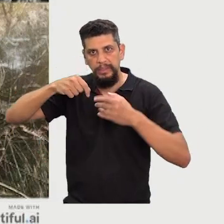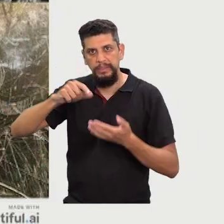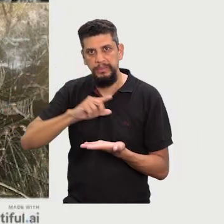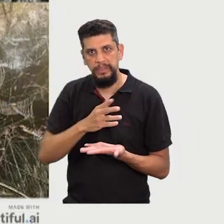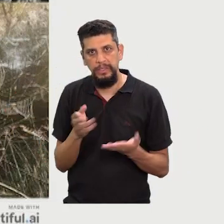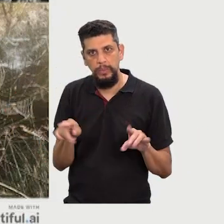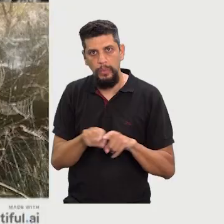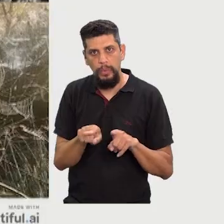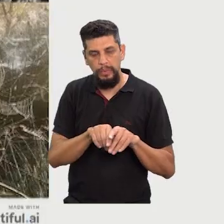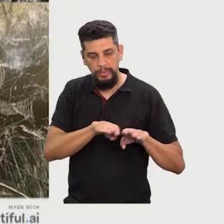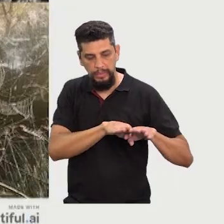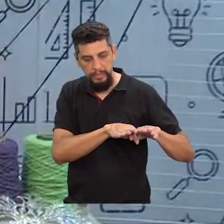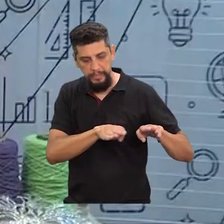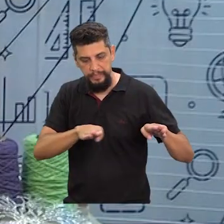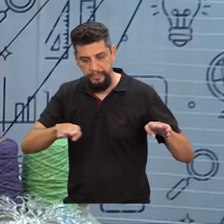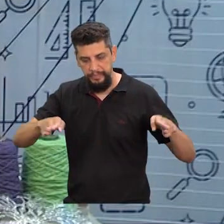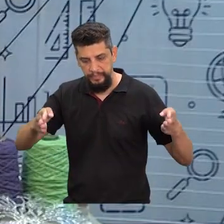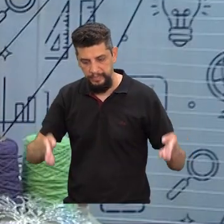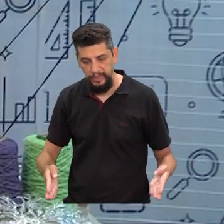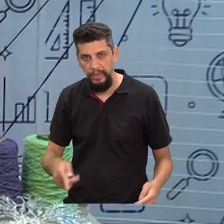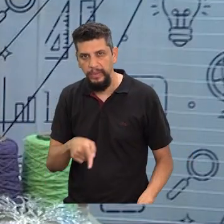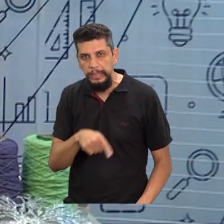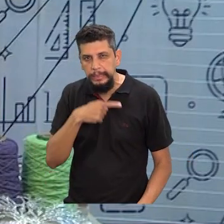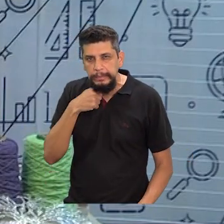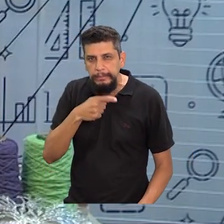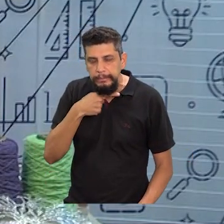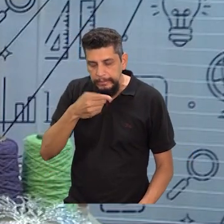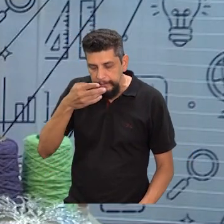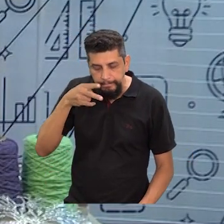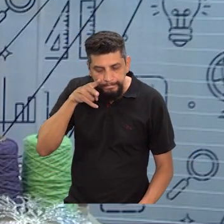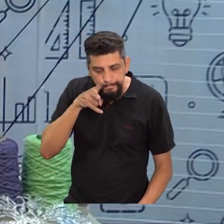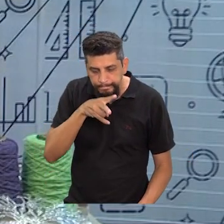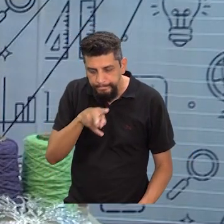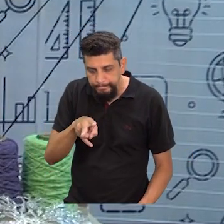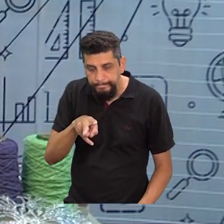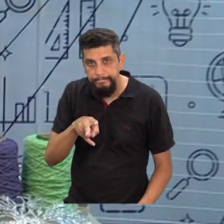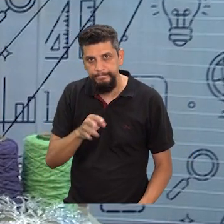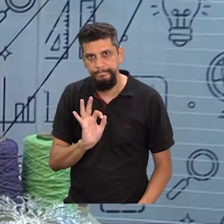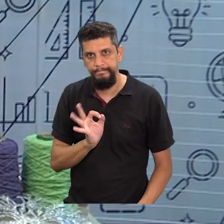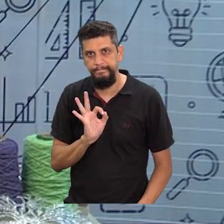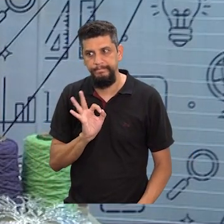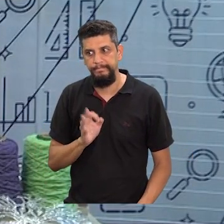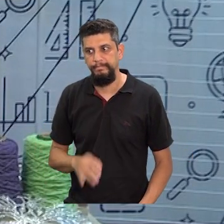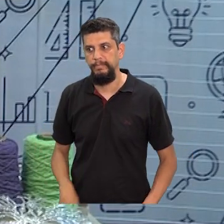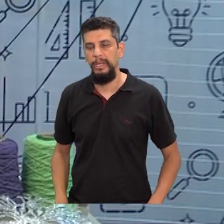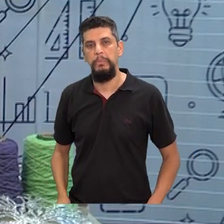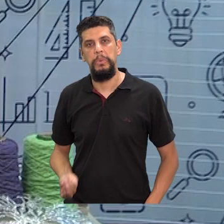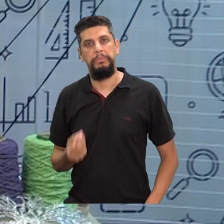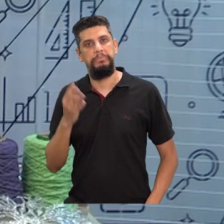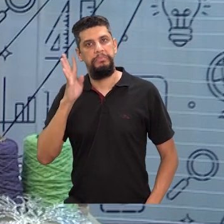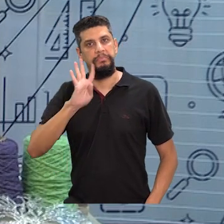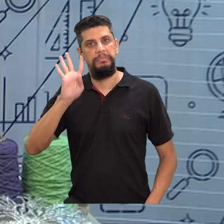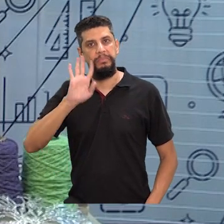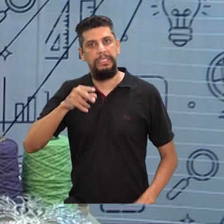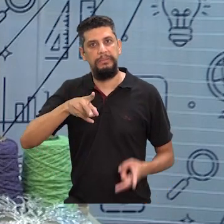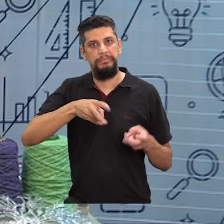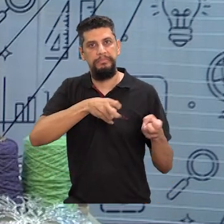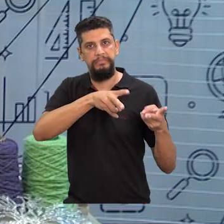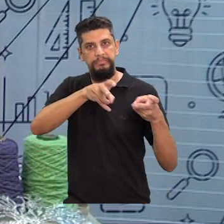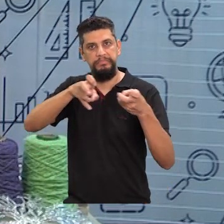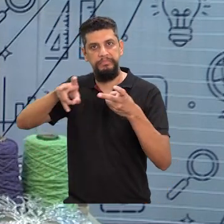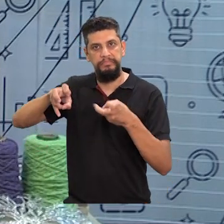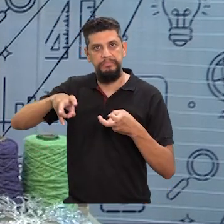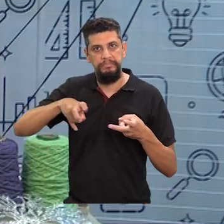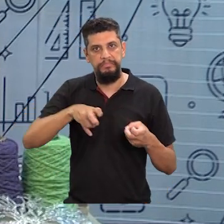teia que fica igual aqui na minha mesa, né? Assim, né? Que você não consegue nem enxergar muito bem o fundo da mesa, enfim. É muito legal a gente